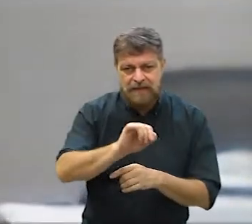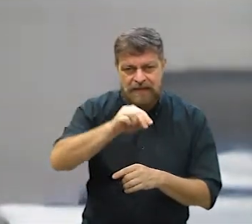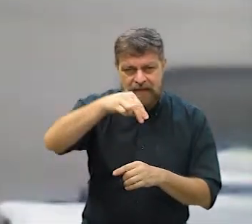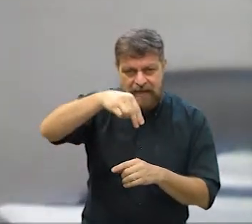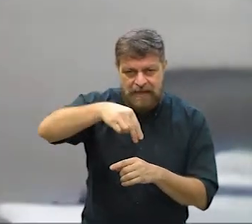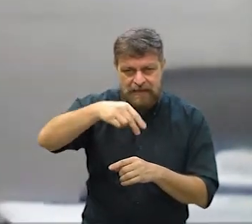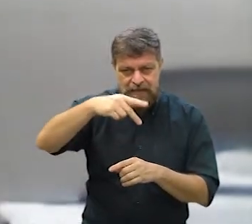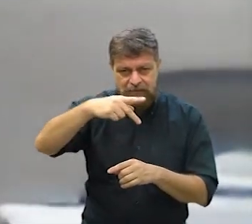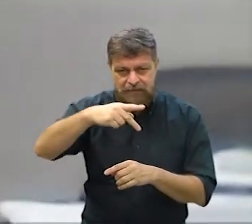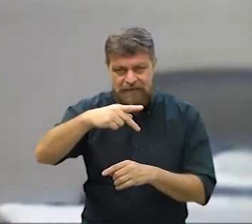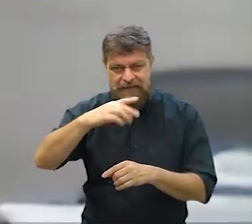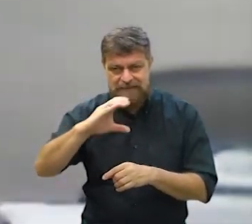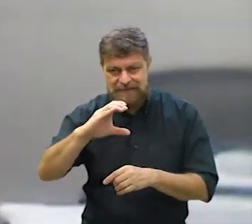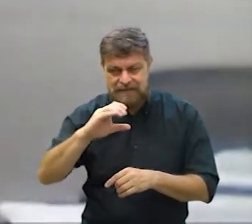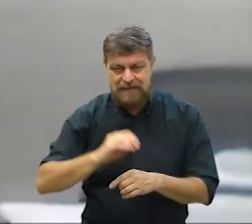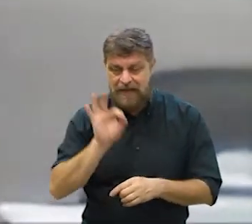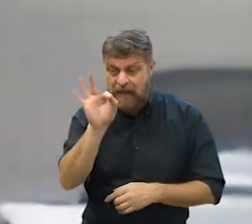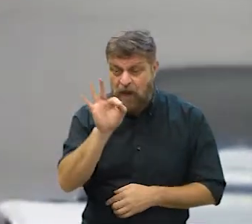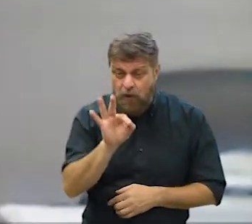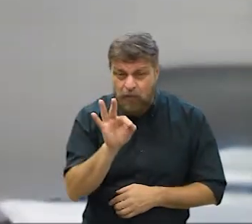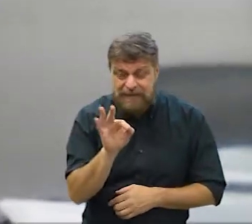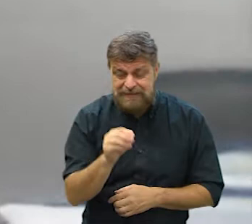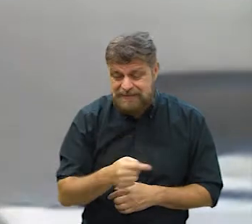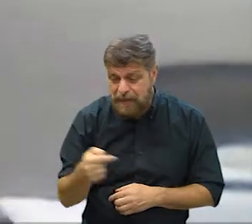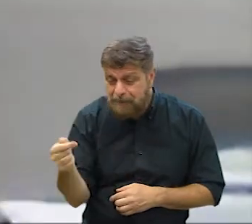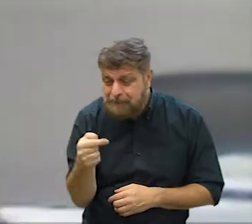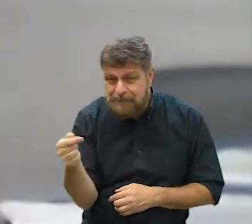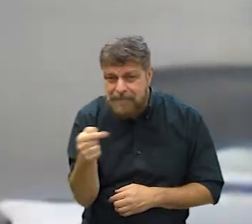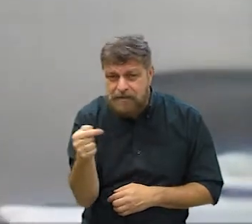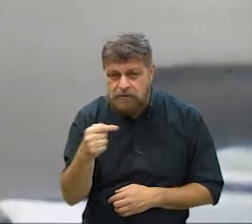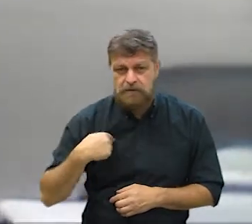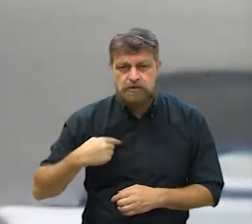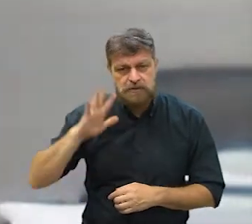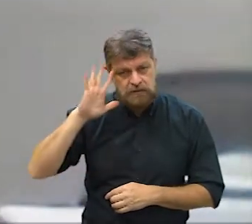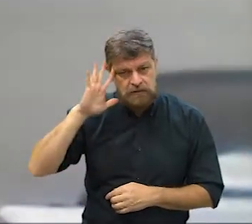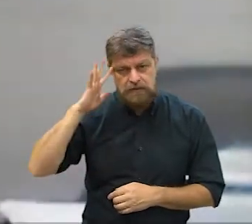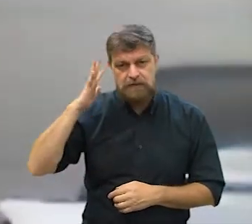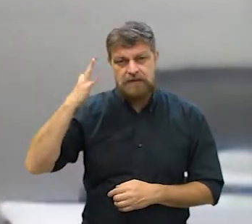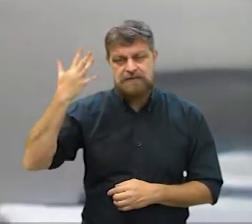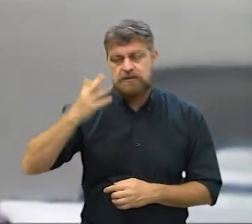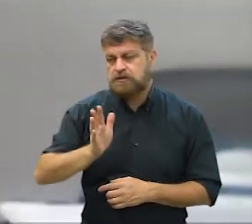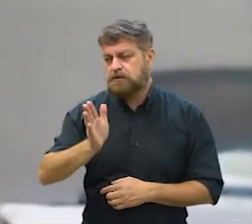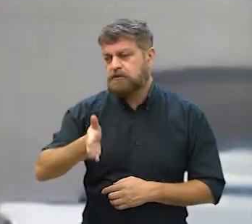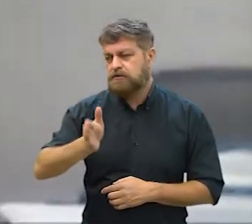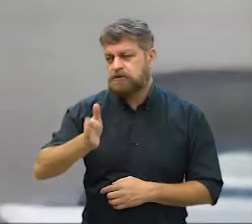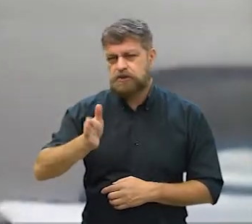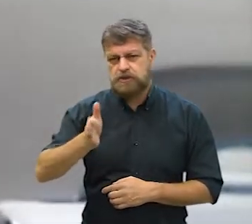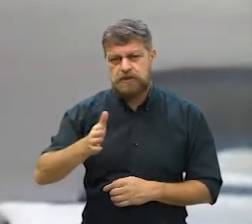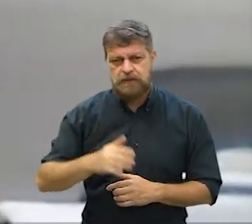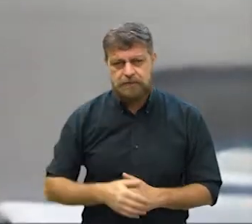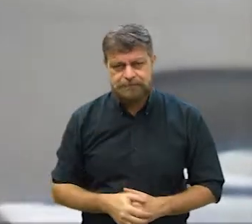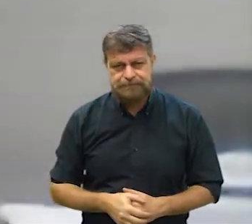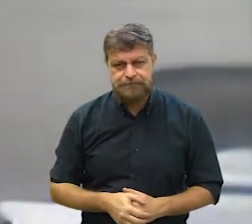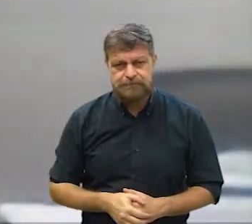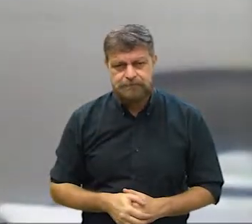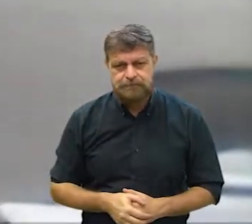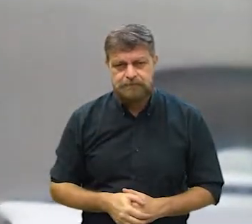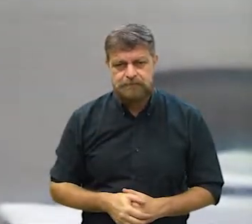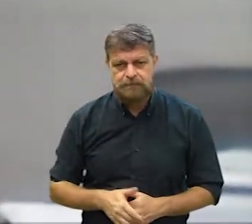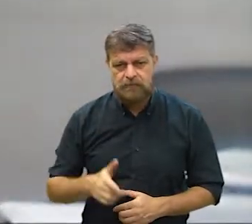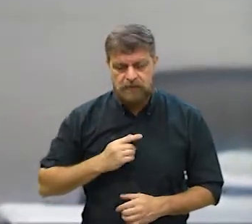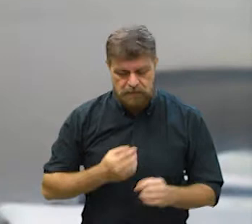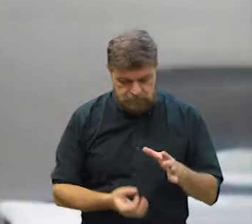para o INPC, que é o menor índice, né? Então, isso já está decidido, já